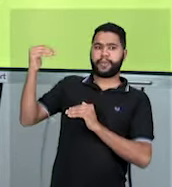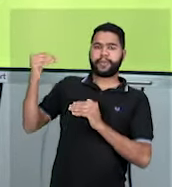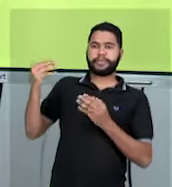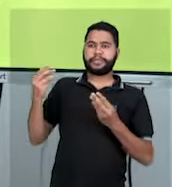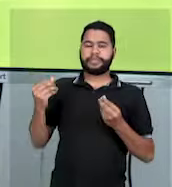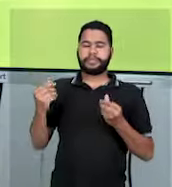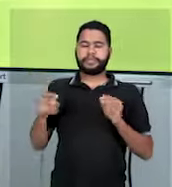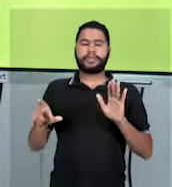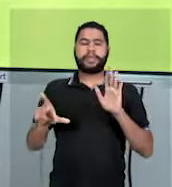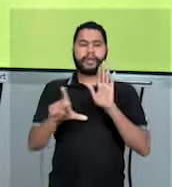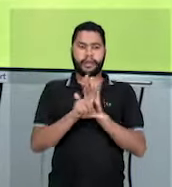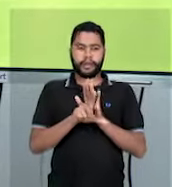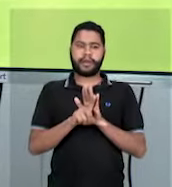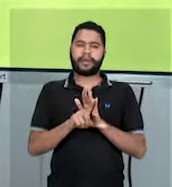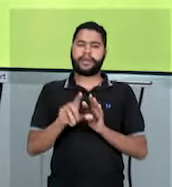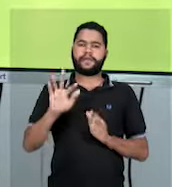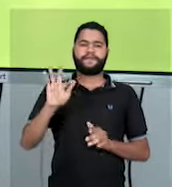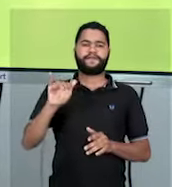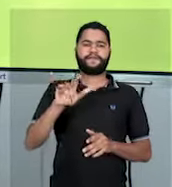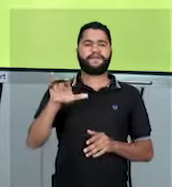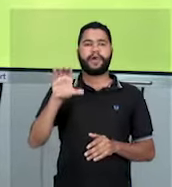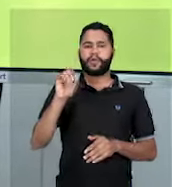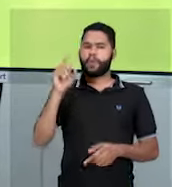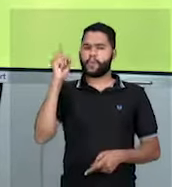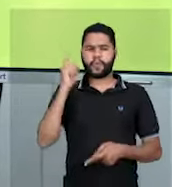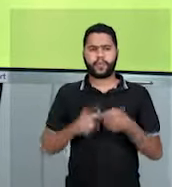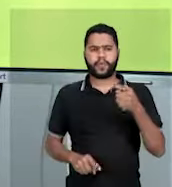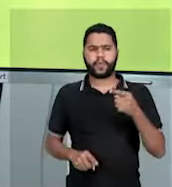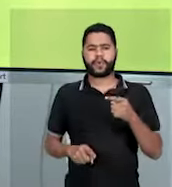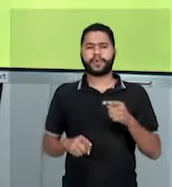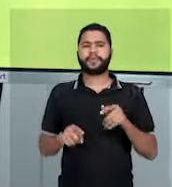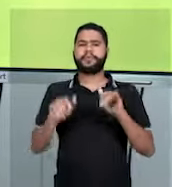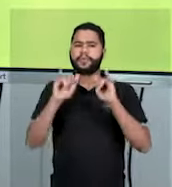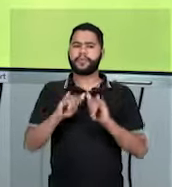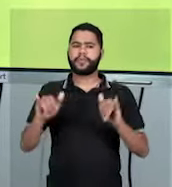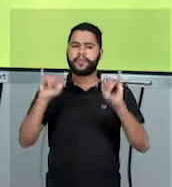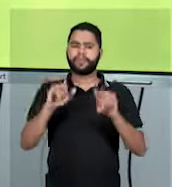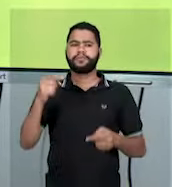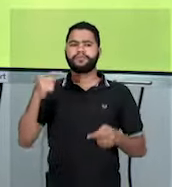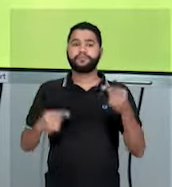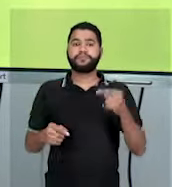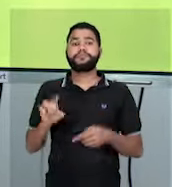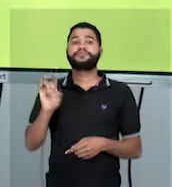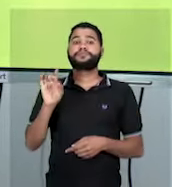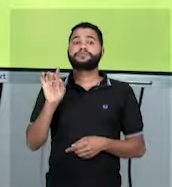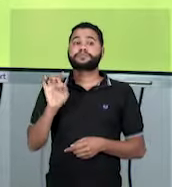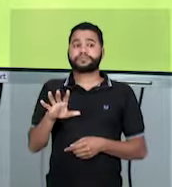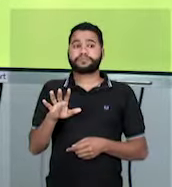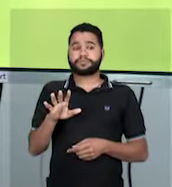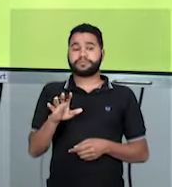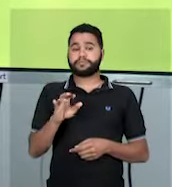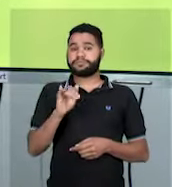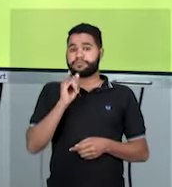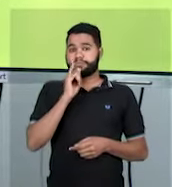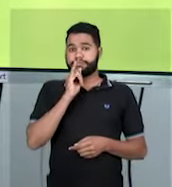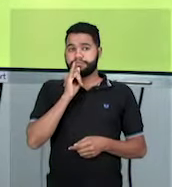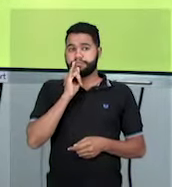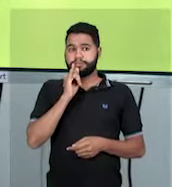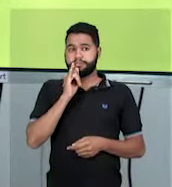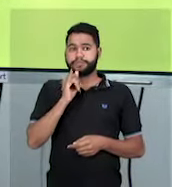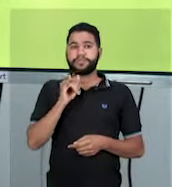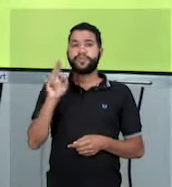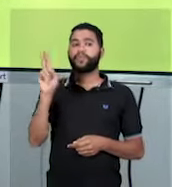que vai proibir as propagandas políticas. Aí, a partir desse momento, você só tem, né, a leitura